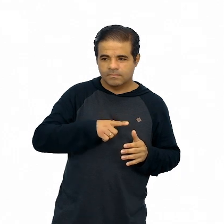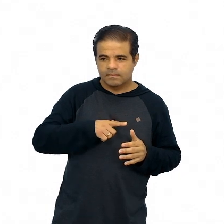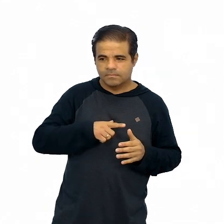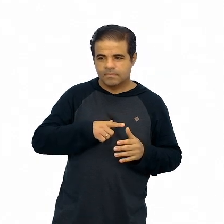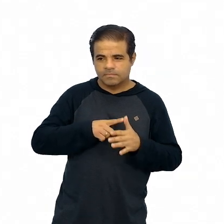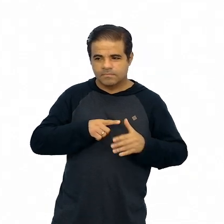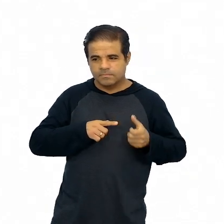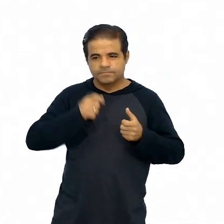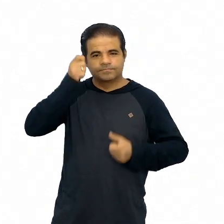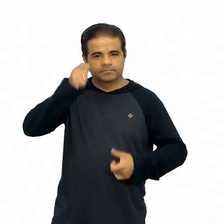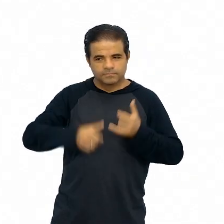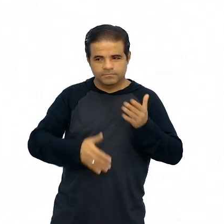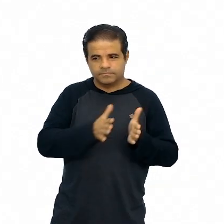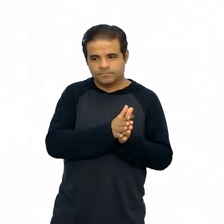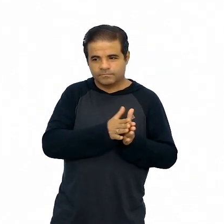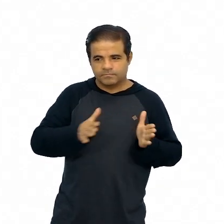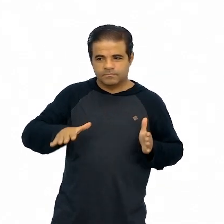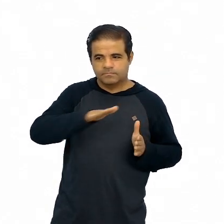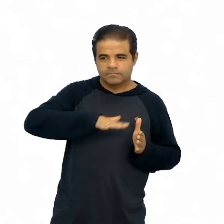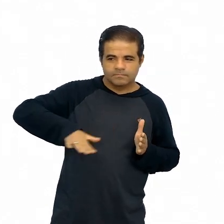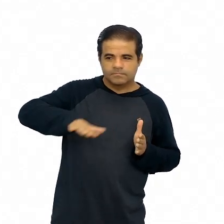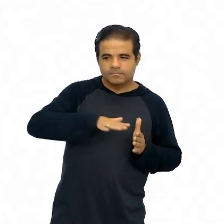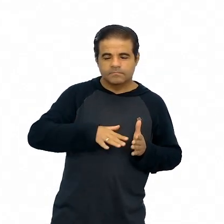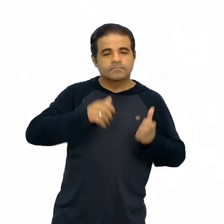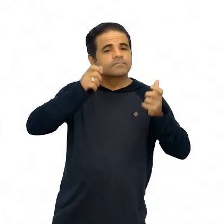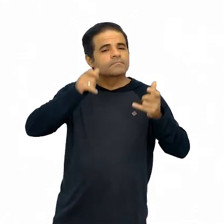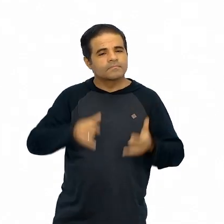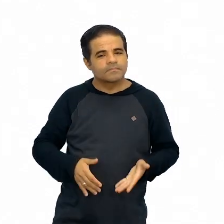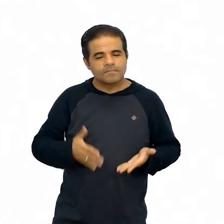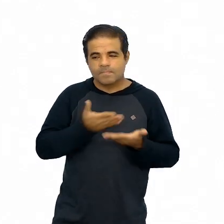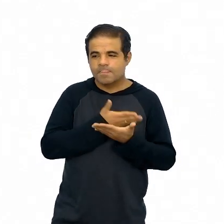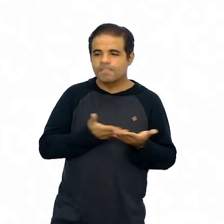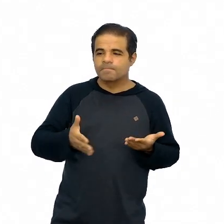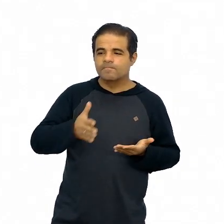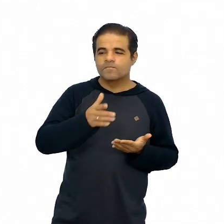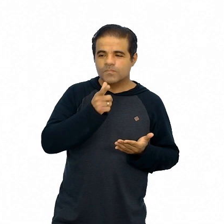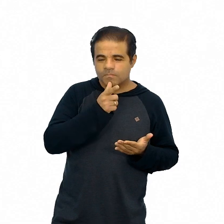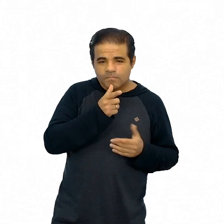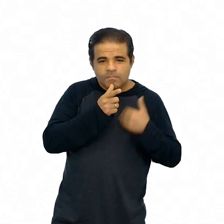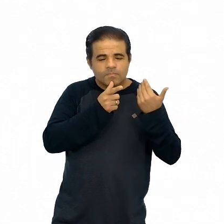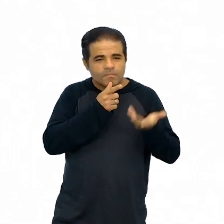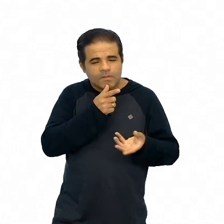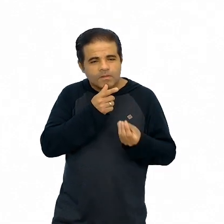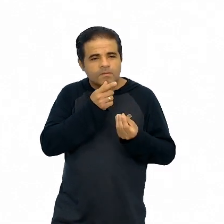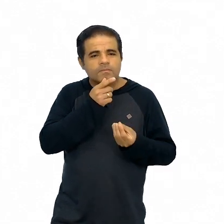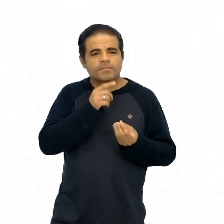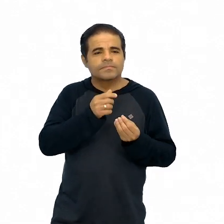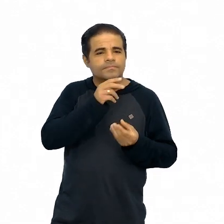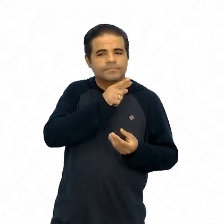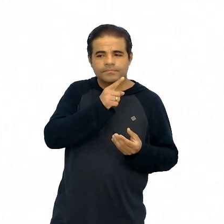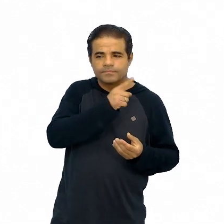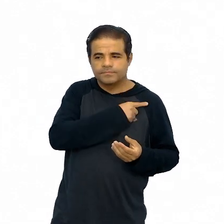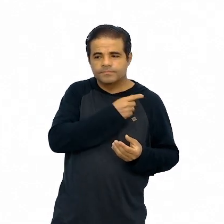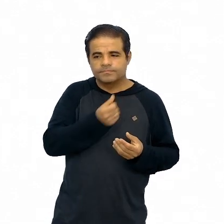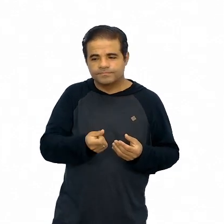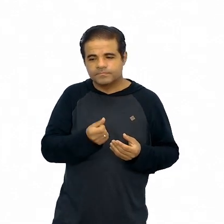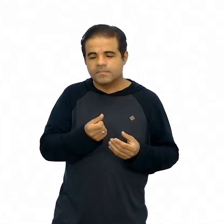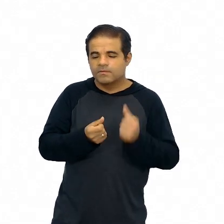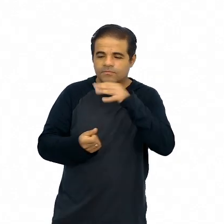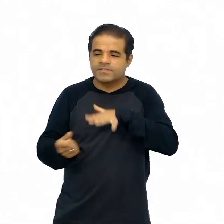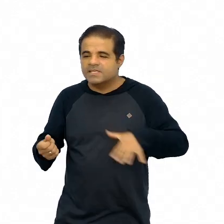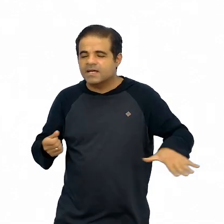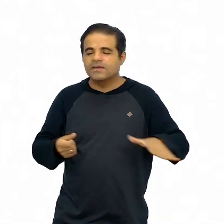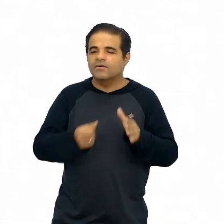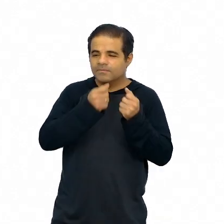são os objetivos de hoje? Já retomando, olhando como que funciona a TPC, como que